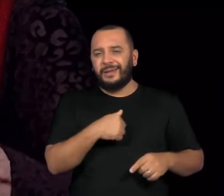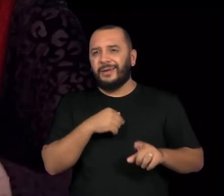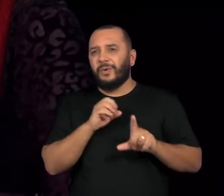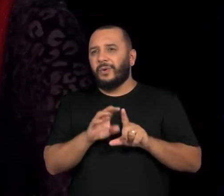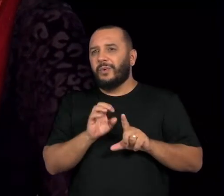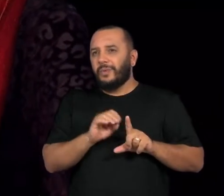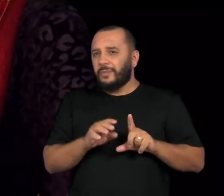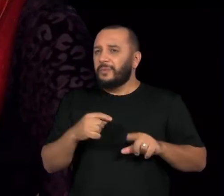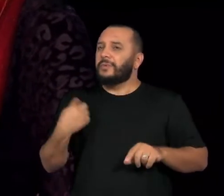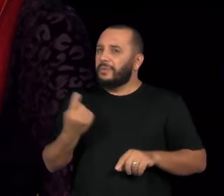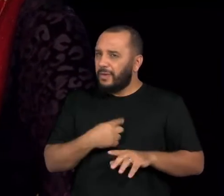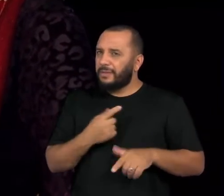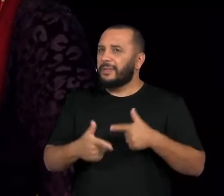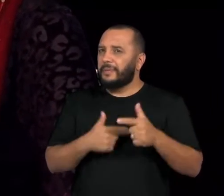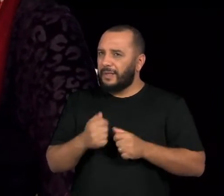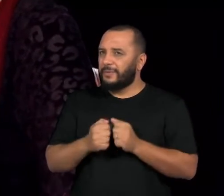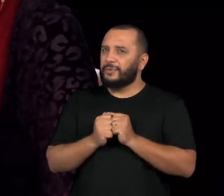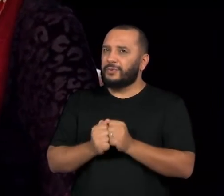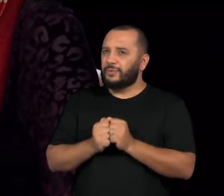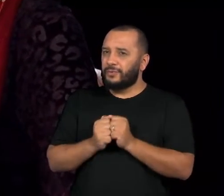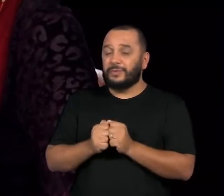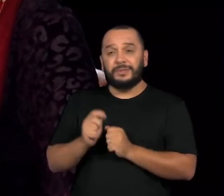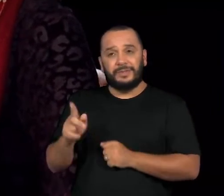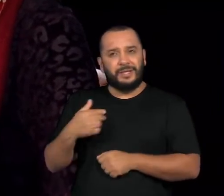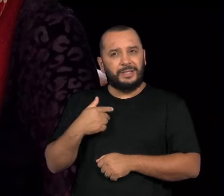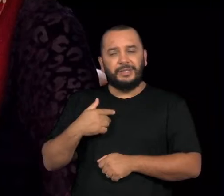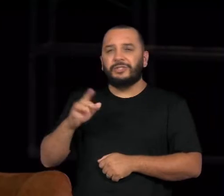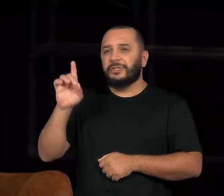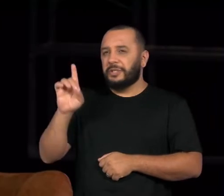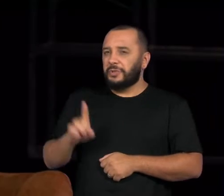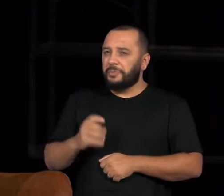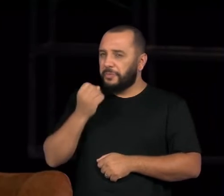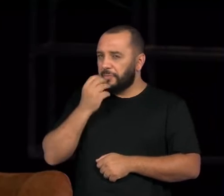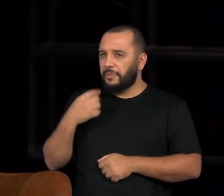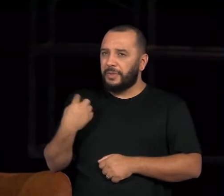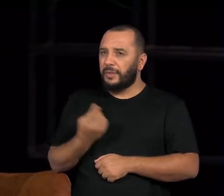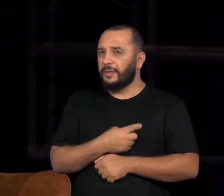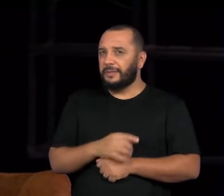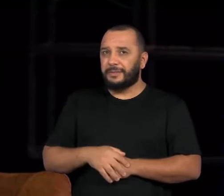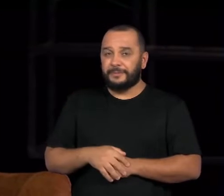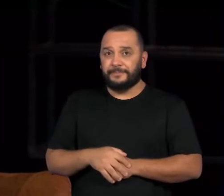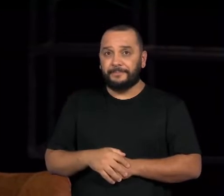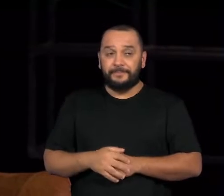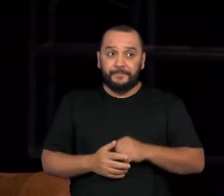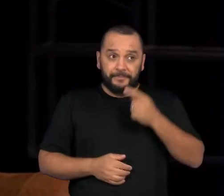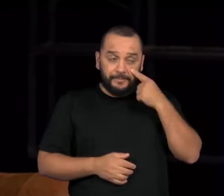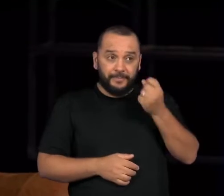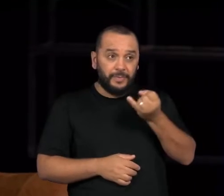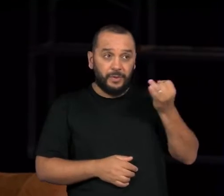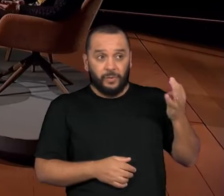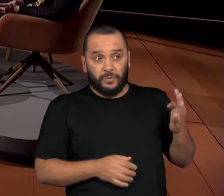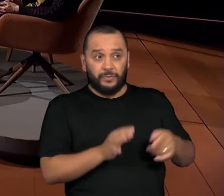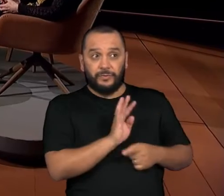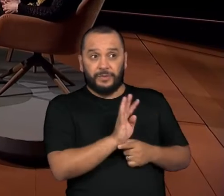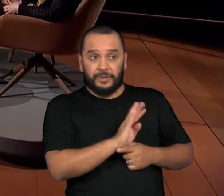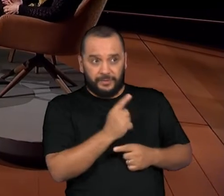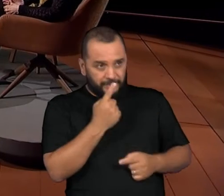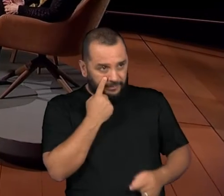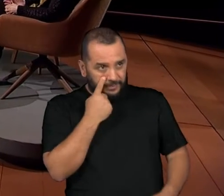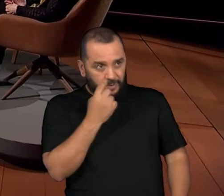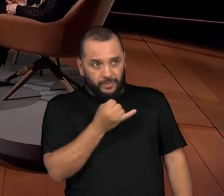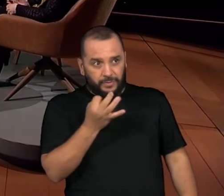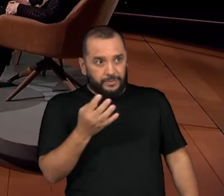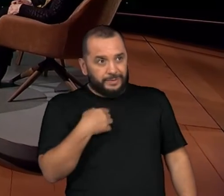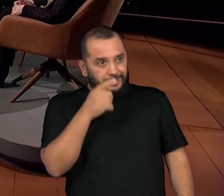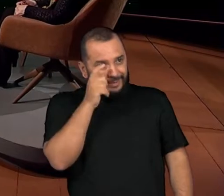se aproximando, e ele também dirigiu Marragone para nós. Vamos ver mais alguns depoimentos? Sim, bora lá?